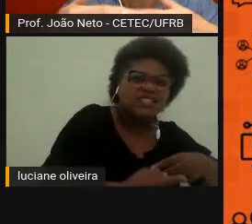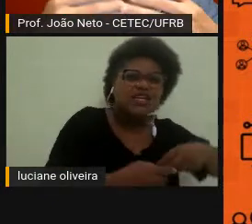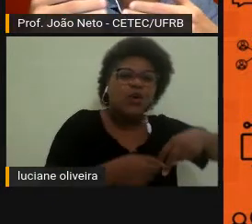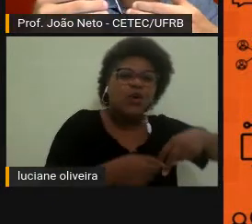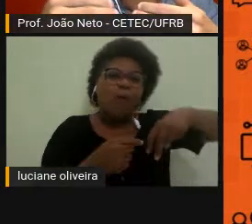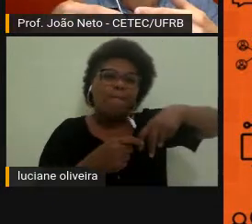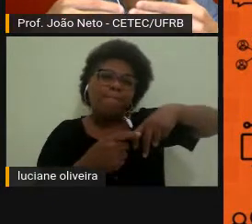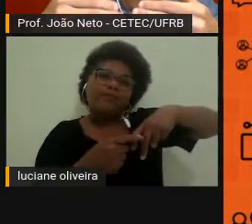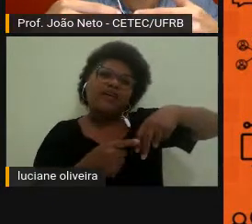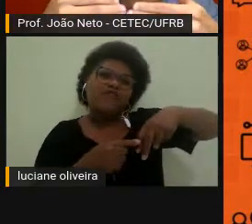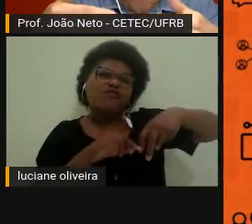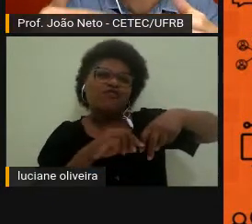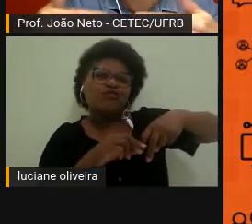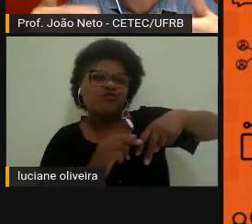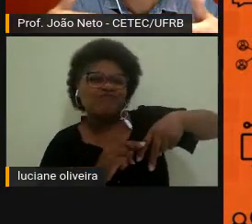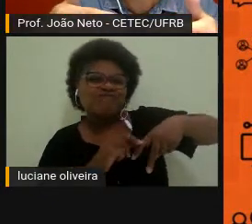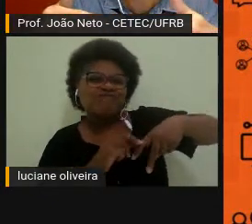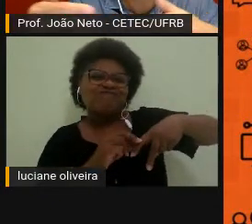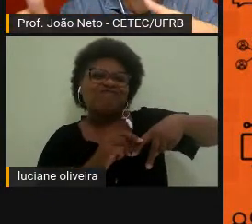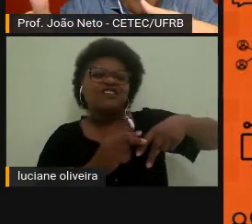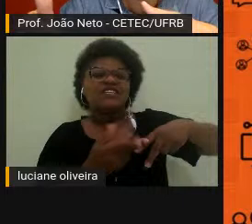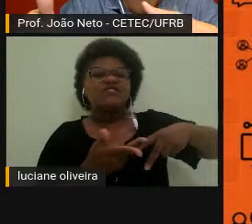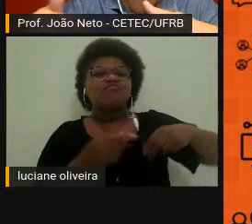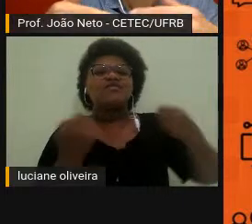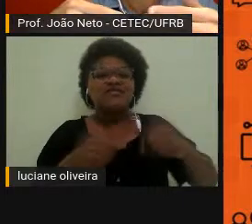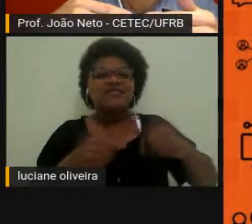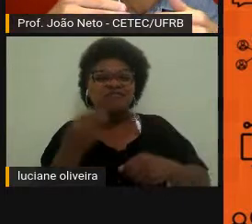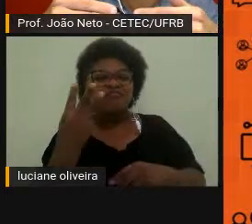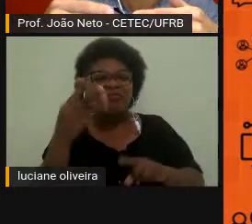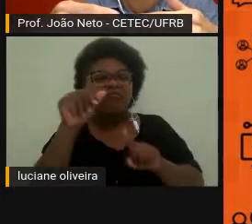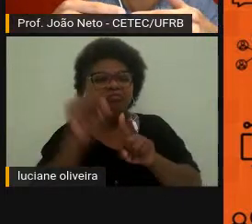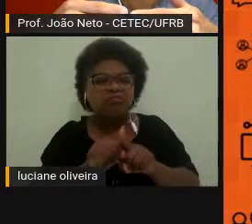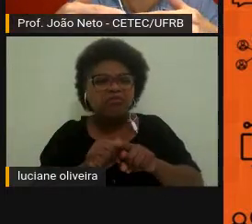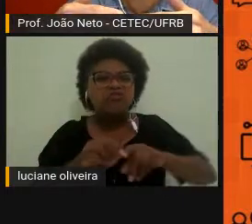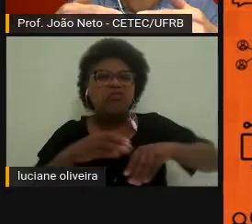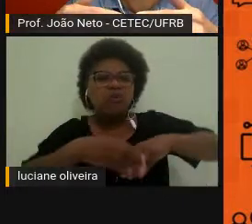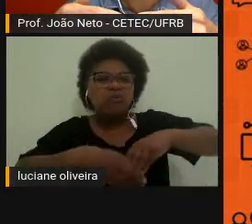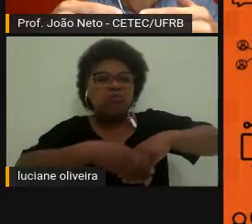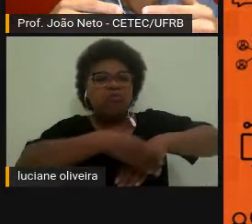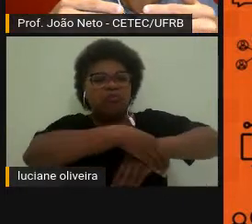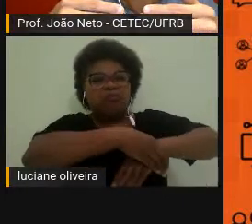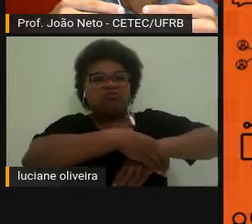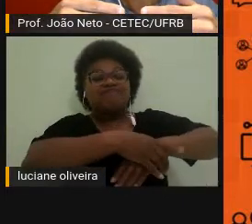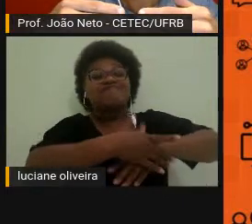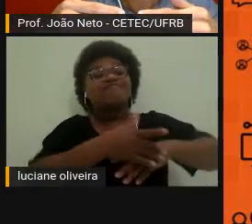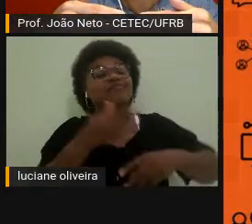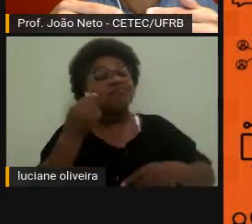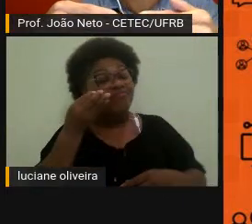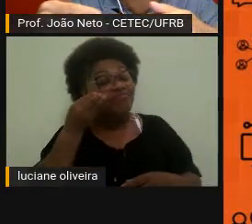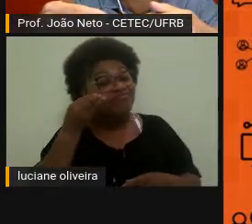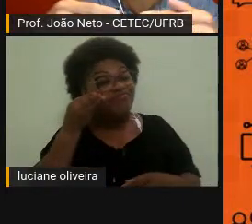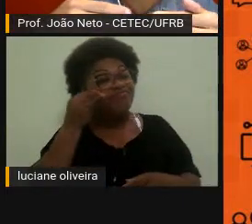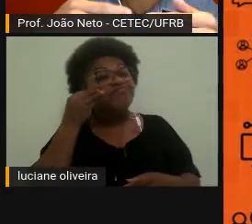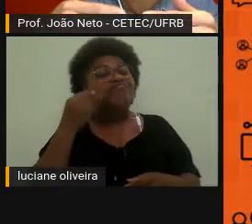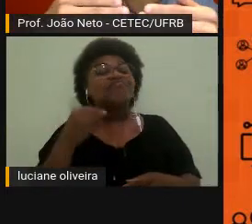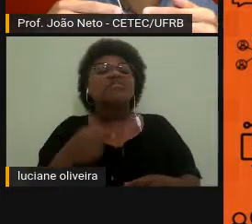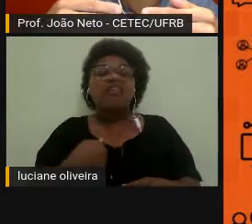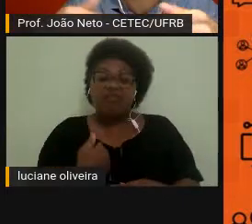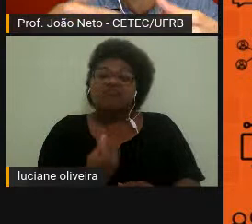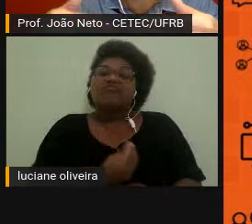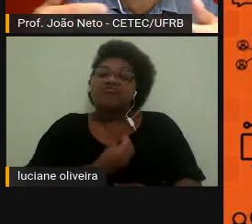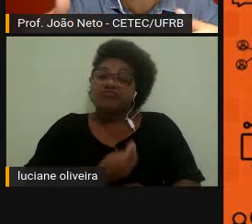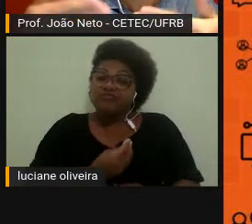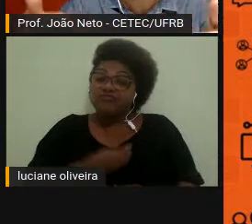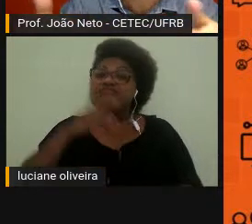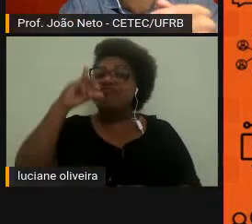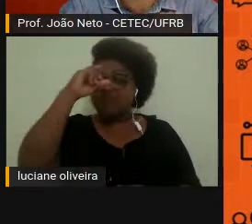enfaixado observem só que eu vivo em ciência dificuldade a dificuldade de você aí algumas situações